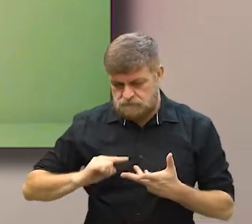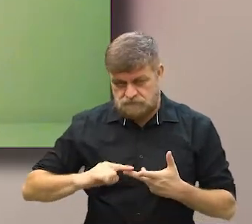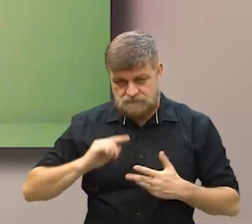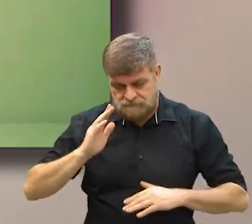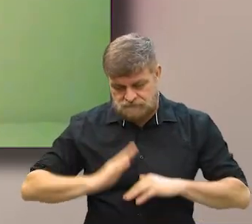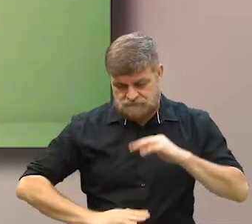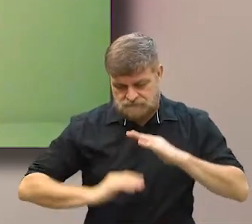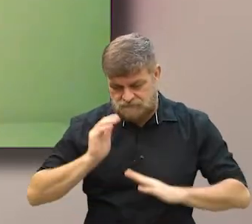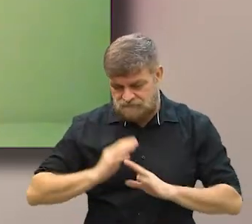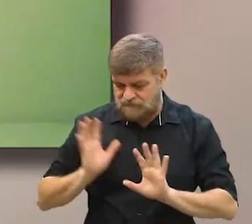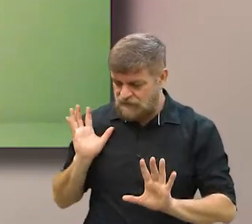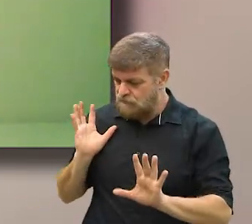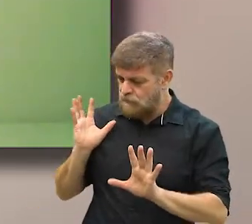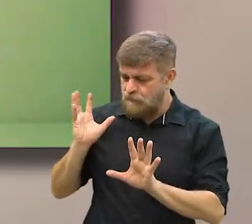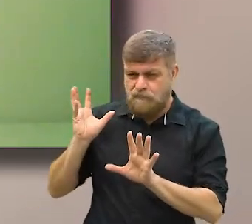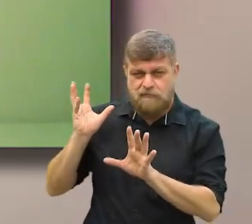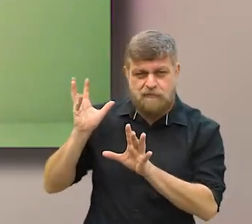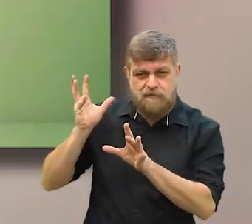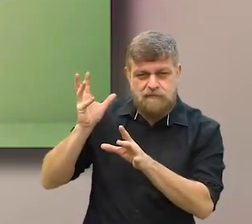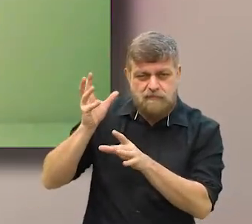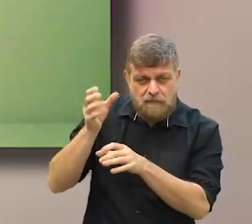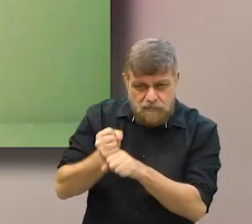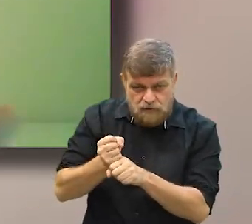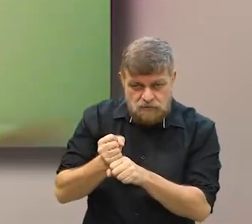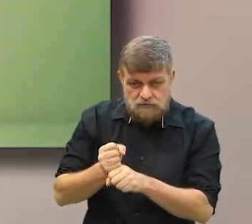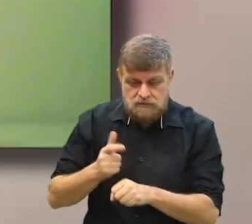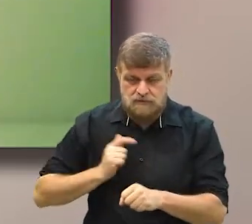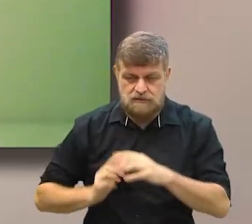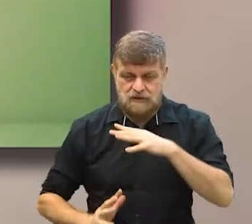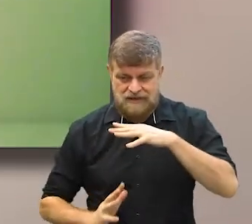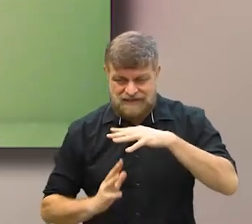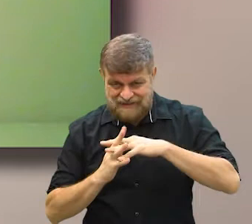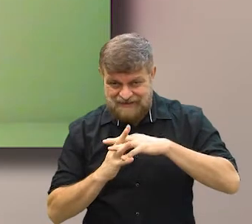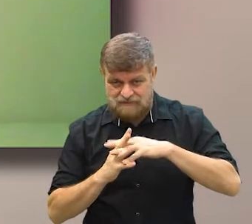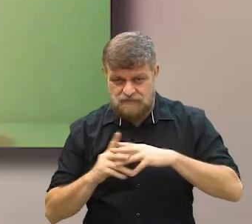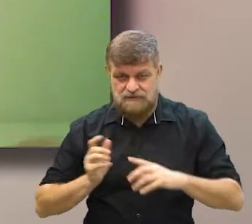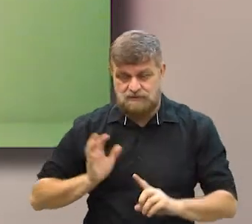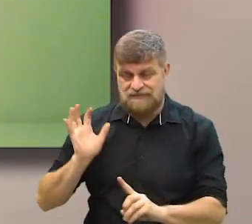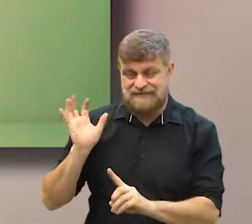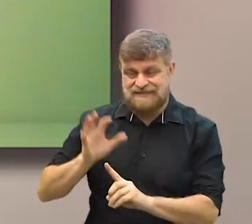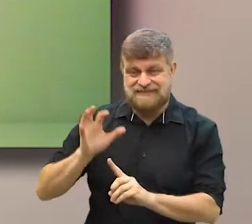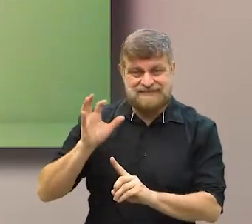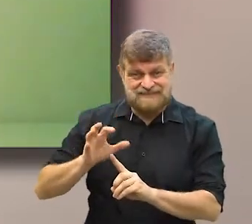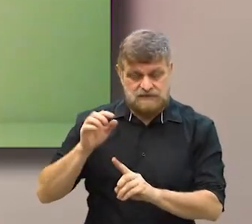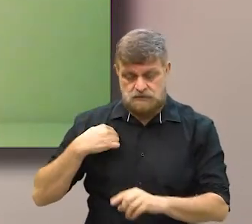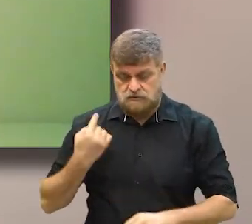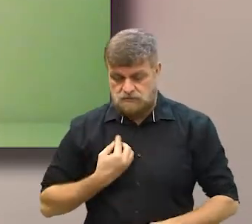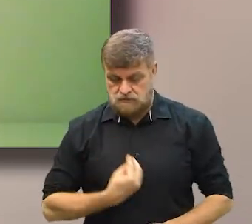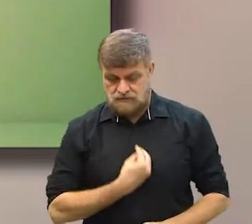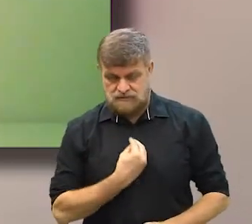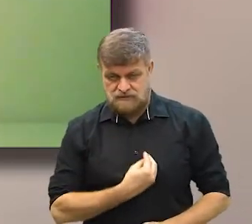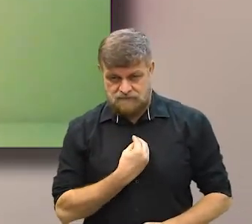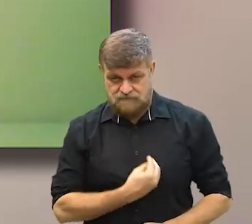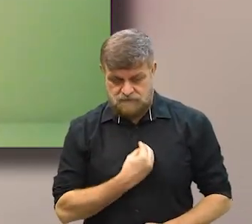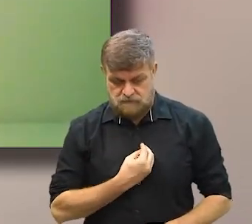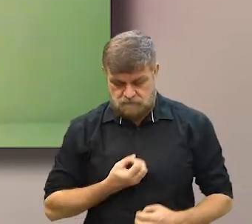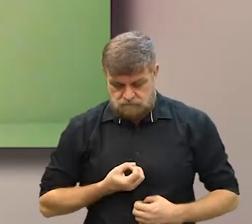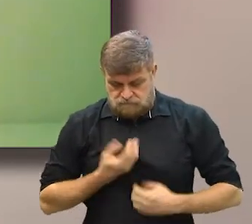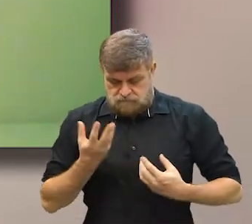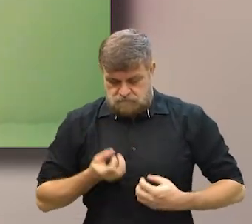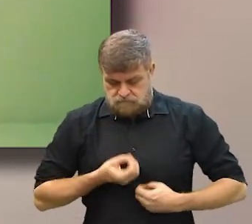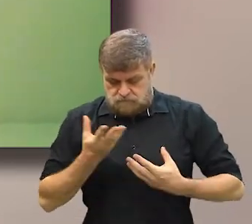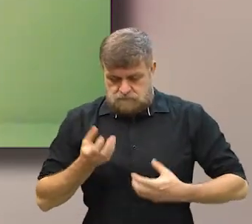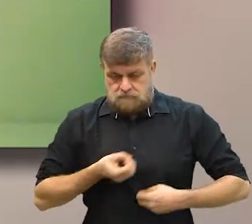essas atitudes, todas essas atividades, exagerando um pouquinho, todos esses instintos de sobrevivência, eles